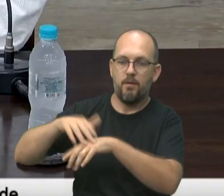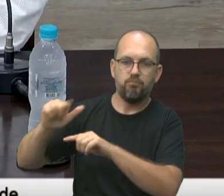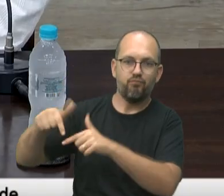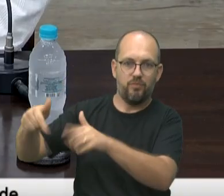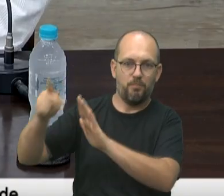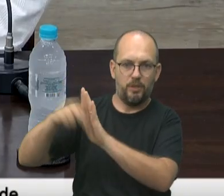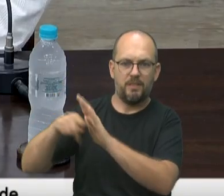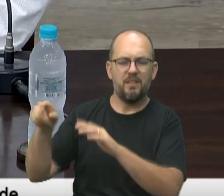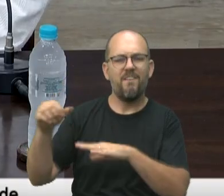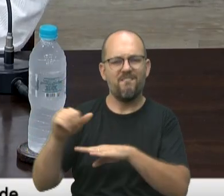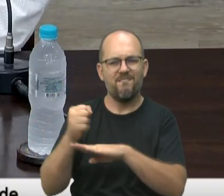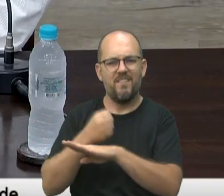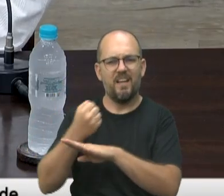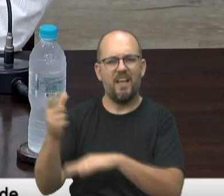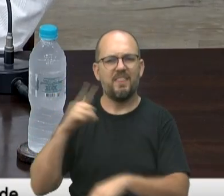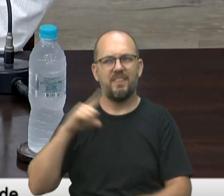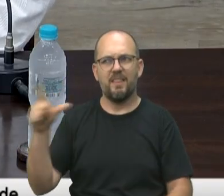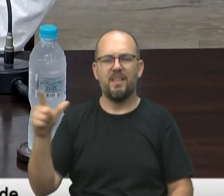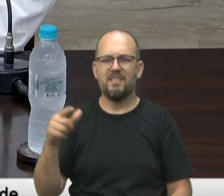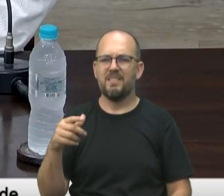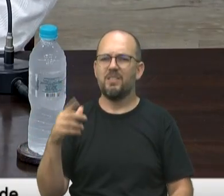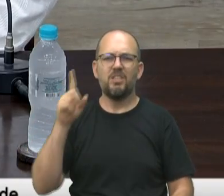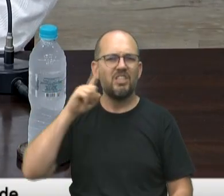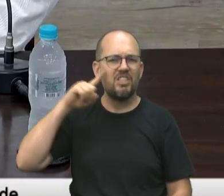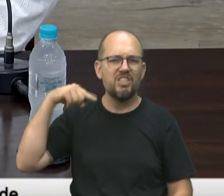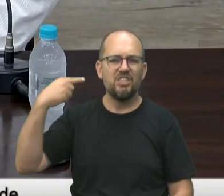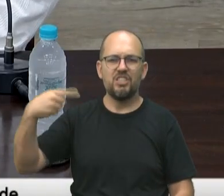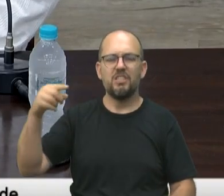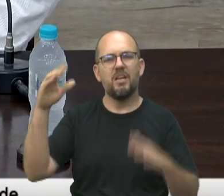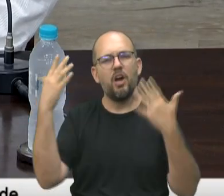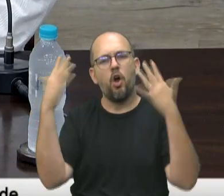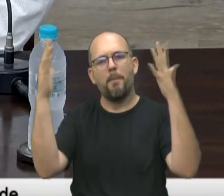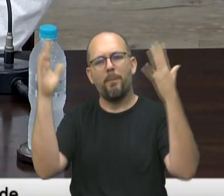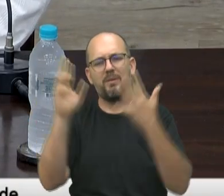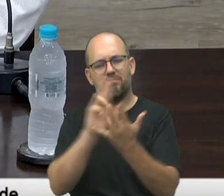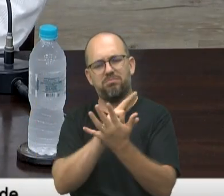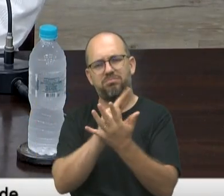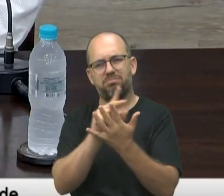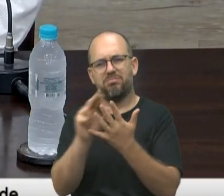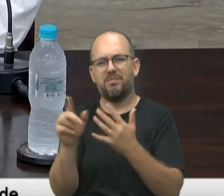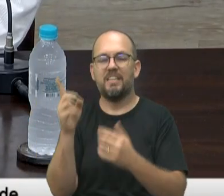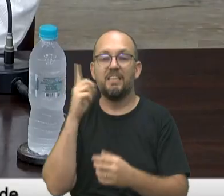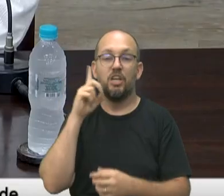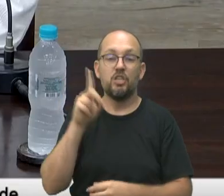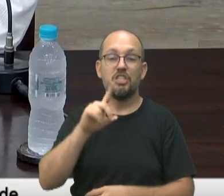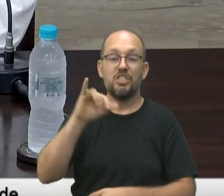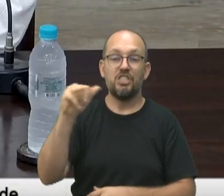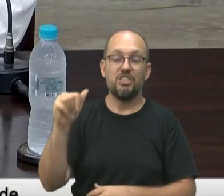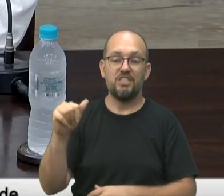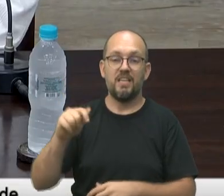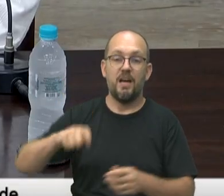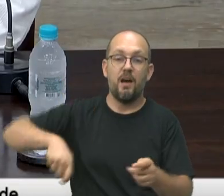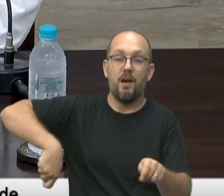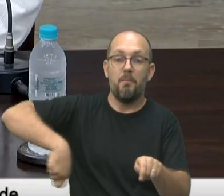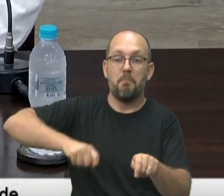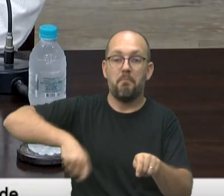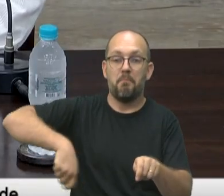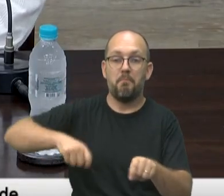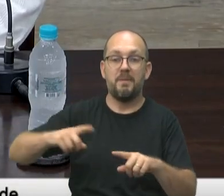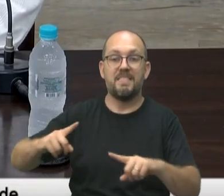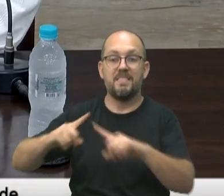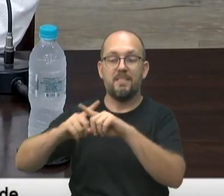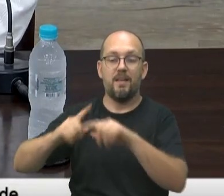tem, aqui deve ter também, tantos dias comemorativos de tudo. Para vocês terem ideia, tem o dia da Copa Nacional de Sinuca, tem o dia